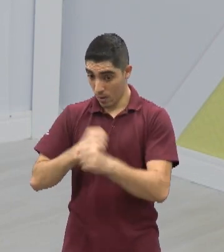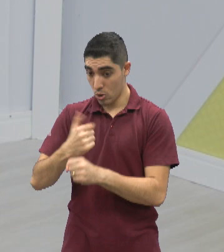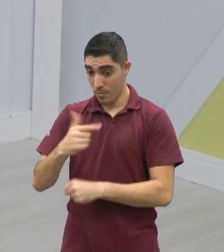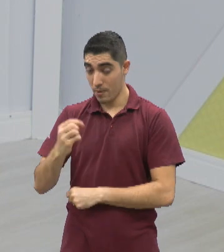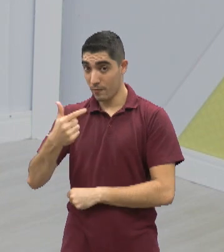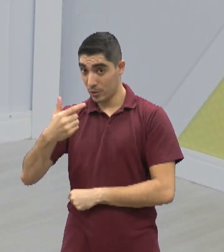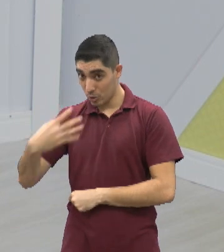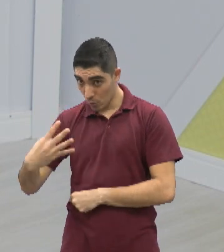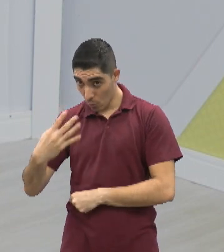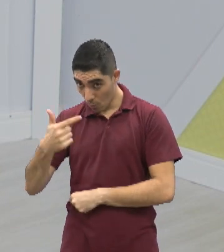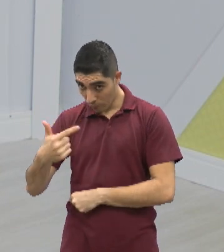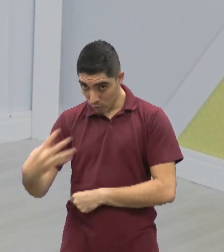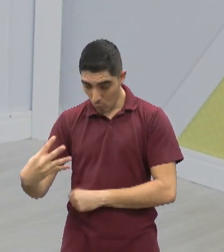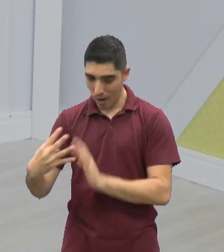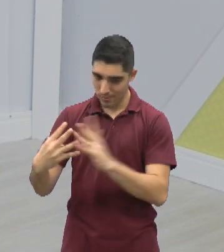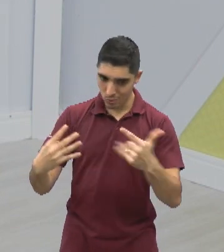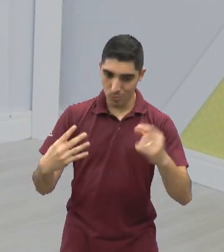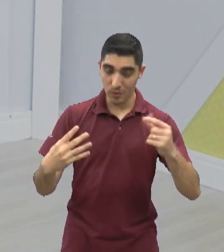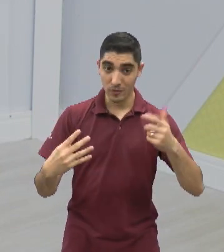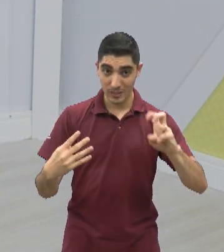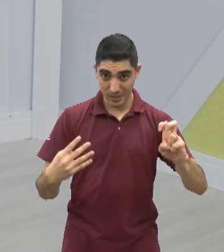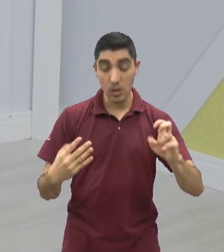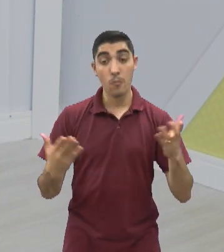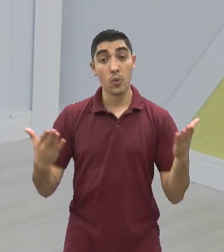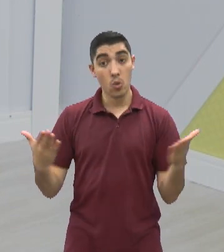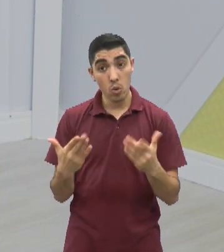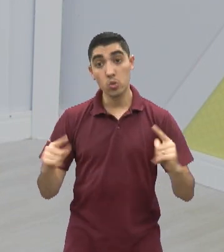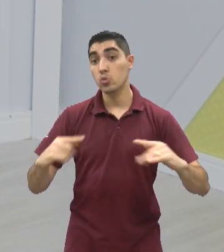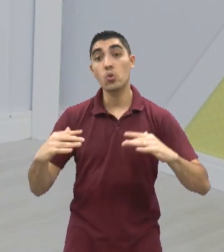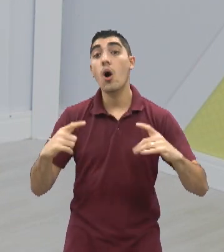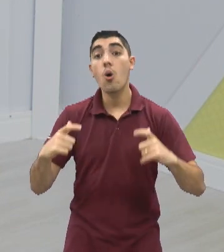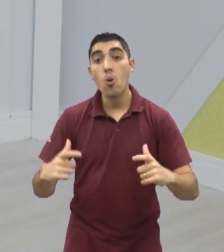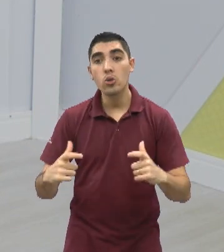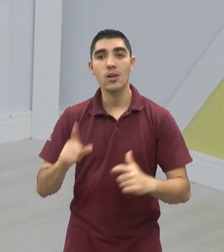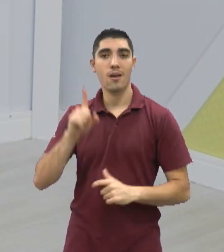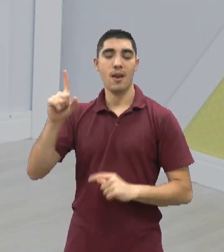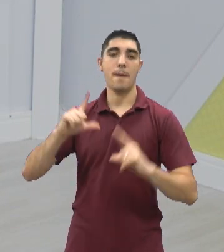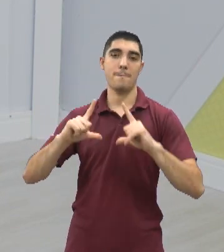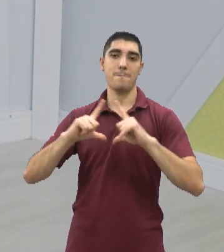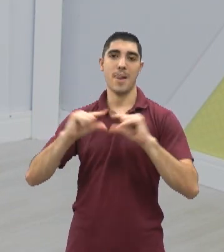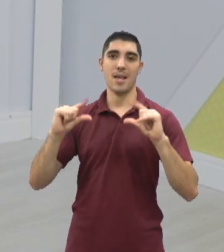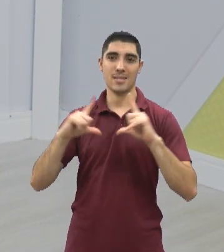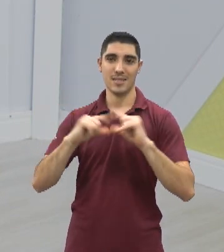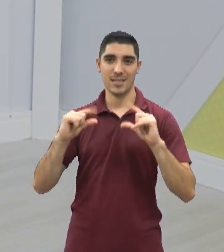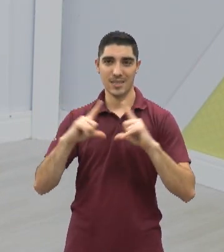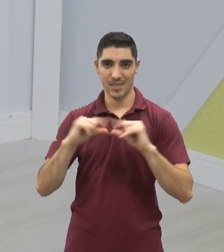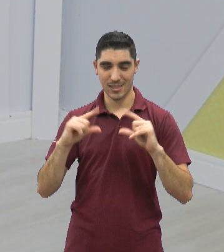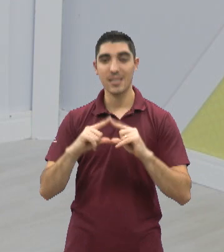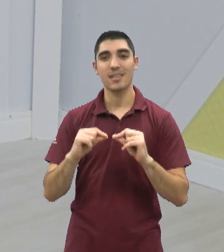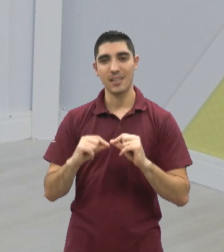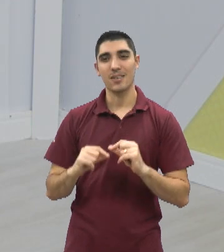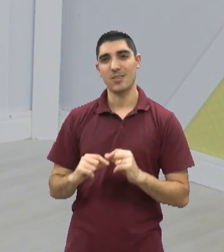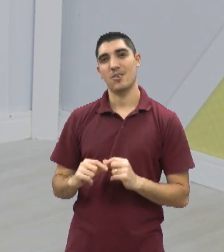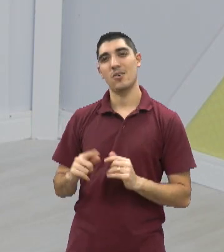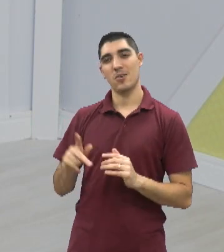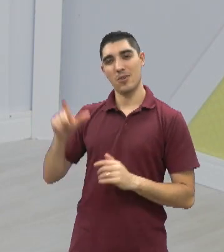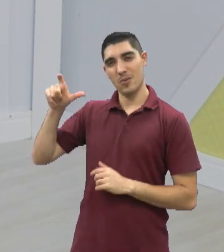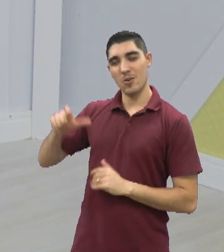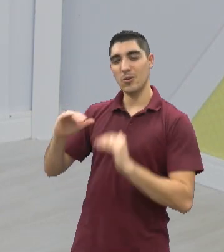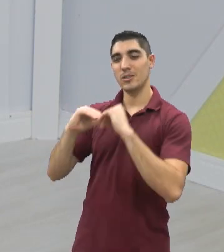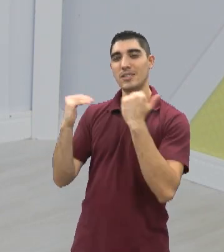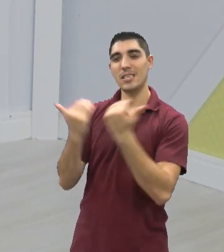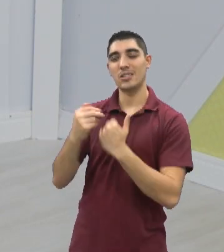justamente a equipe do Brasília, lá no ginásio Nilson Nelson, que o Brunão adora o ginásio Nilson Nelson, e o São